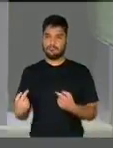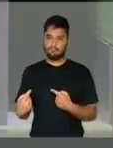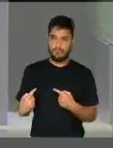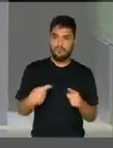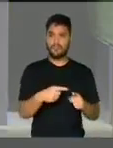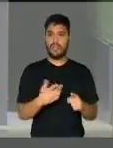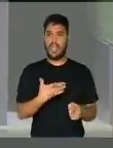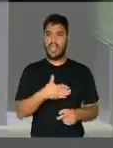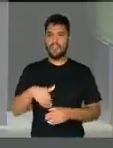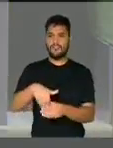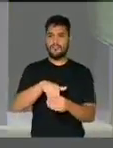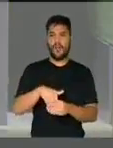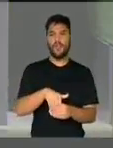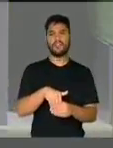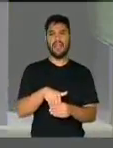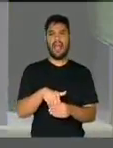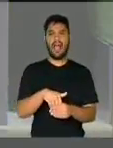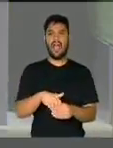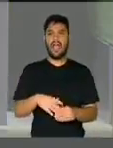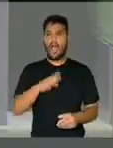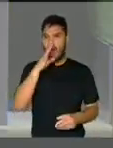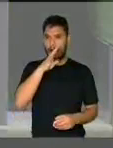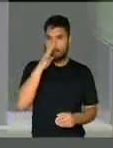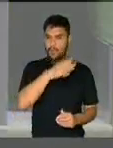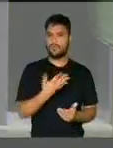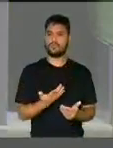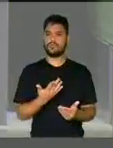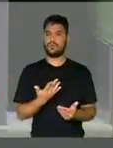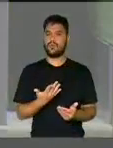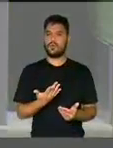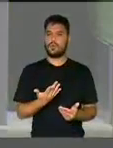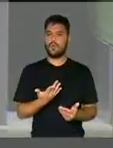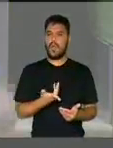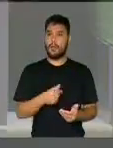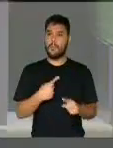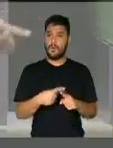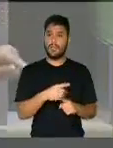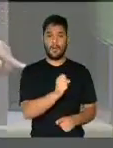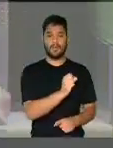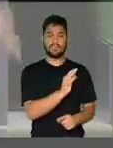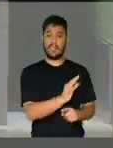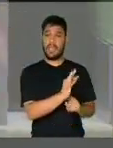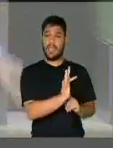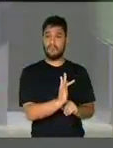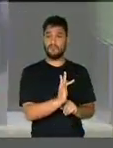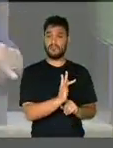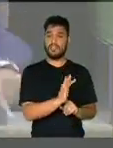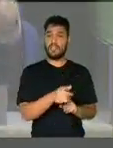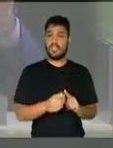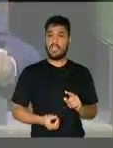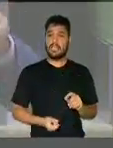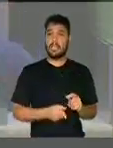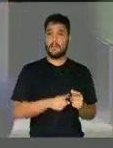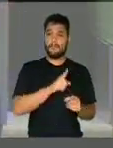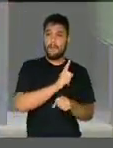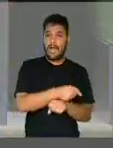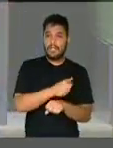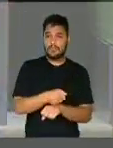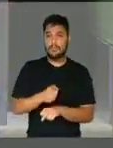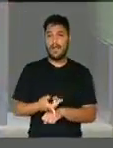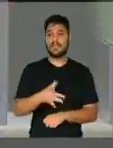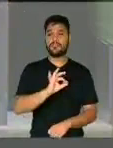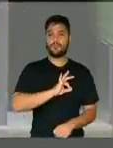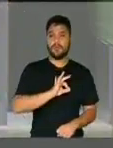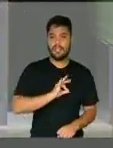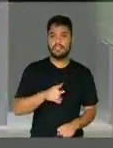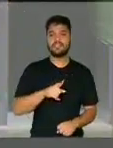e votar o abuso de autoridade, está permitindo que o Supremo defina o sistema judiciário e policial